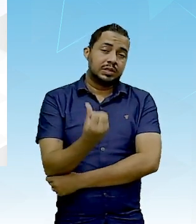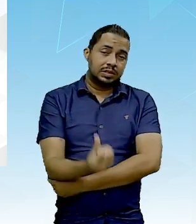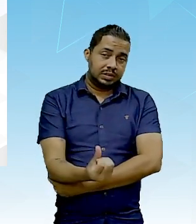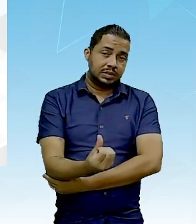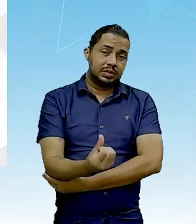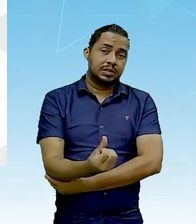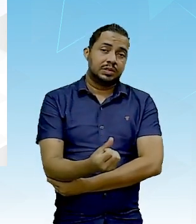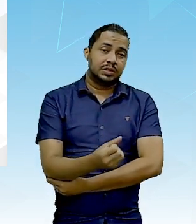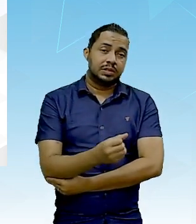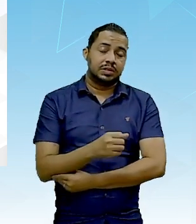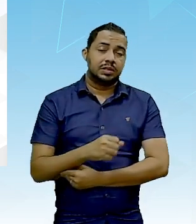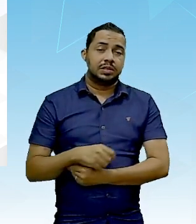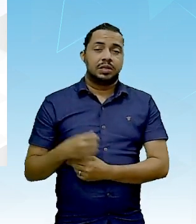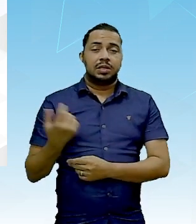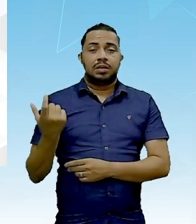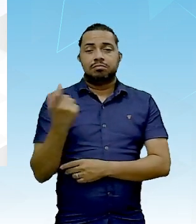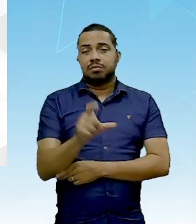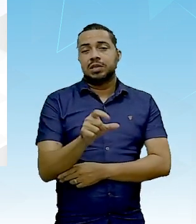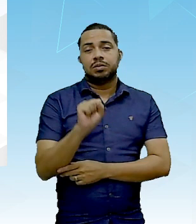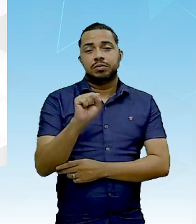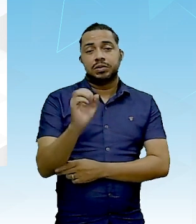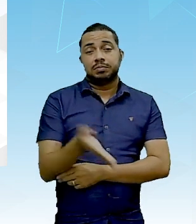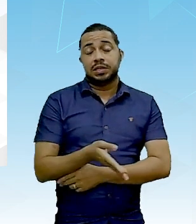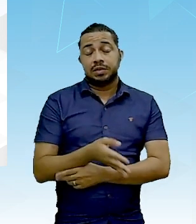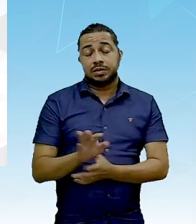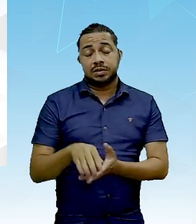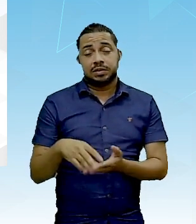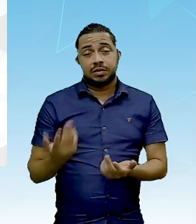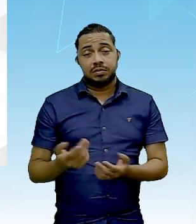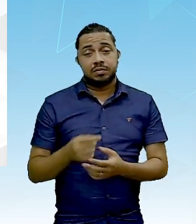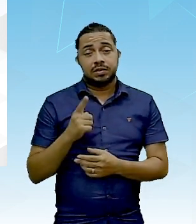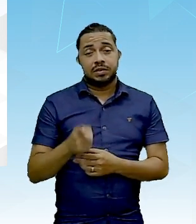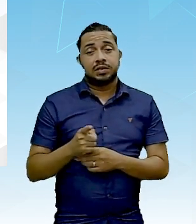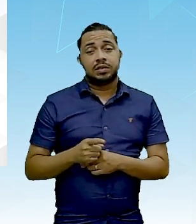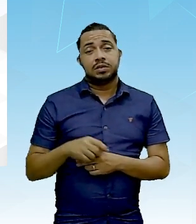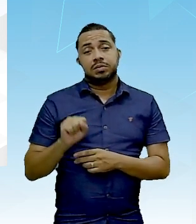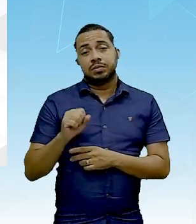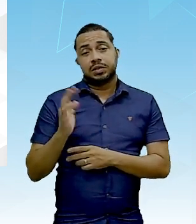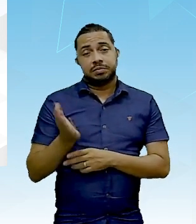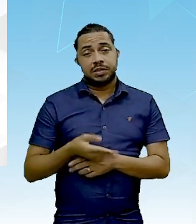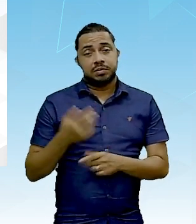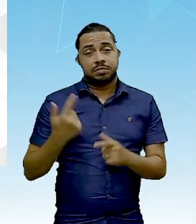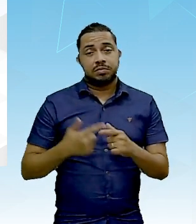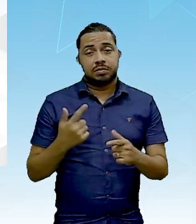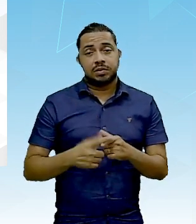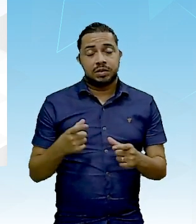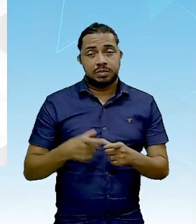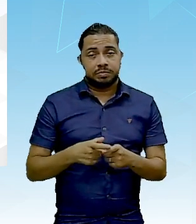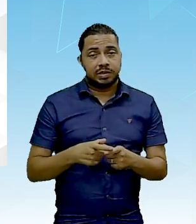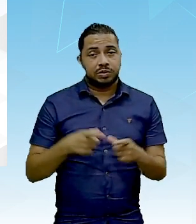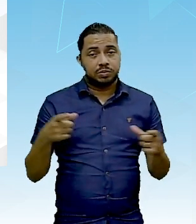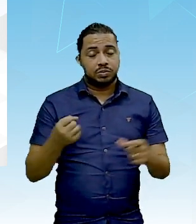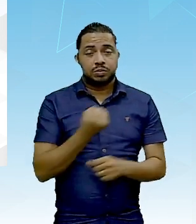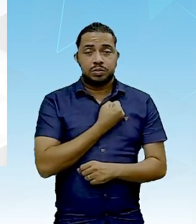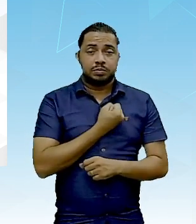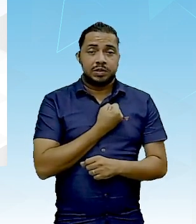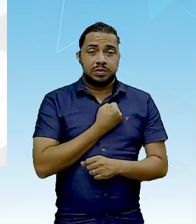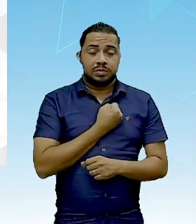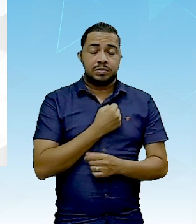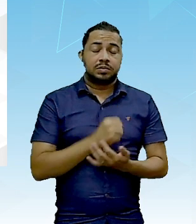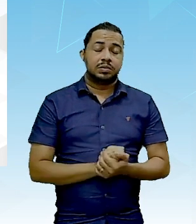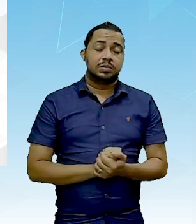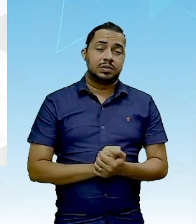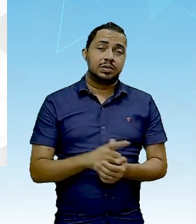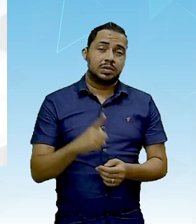deles tiraram 8,5. É moda, né? Então, a moda é o 8,5, porque foi o maior número de notas